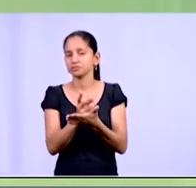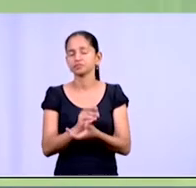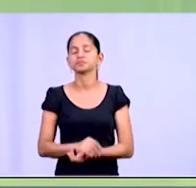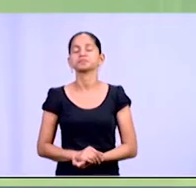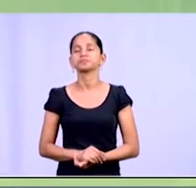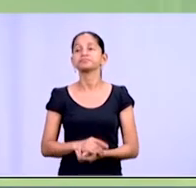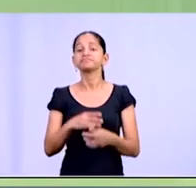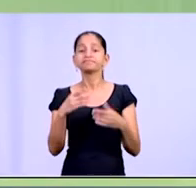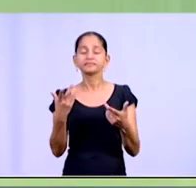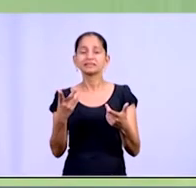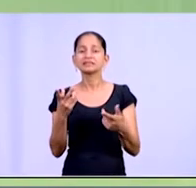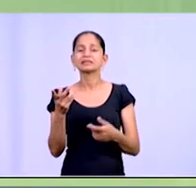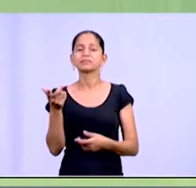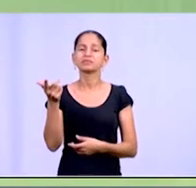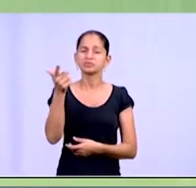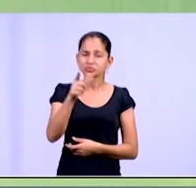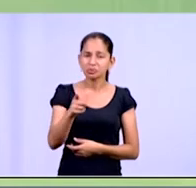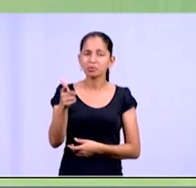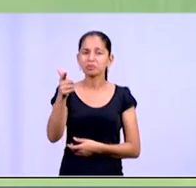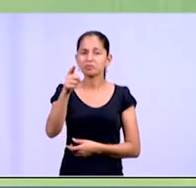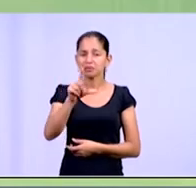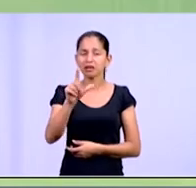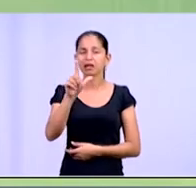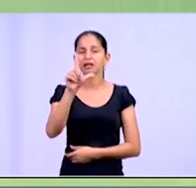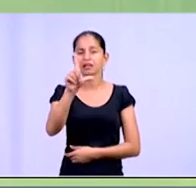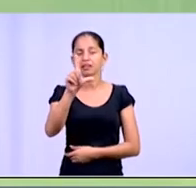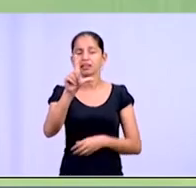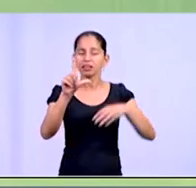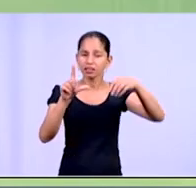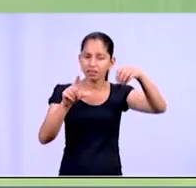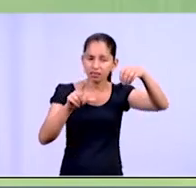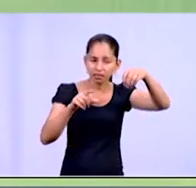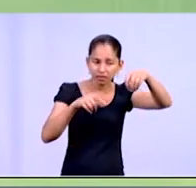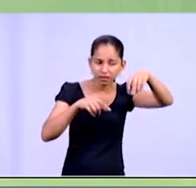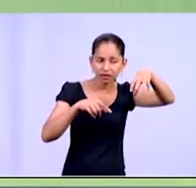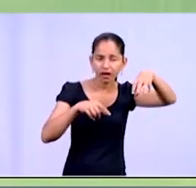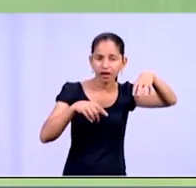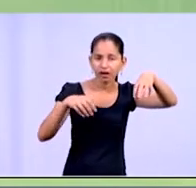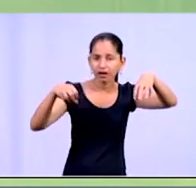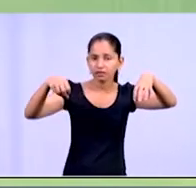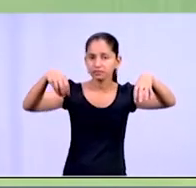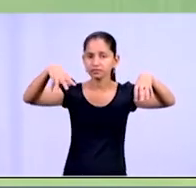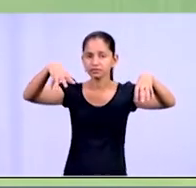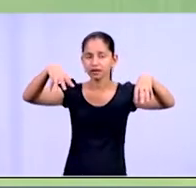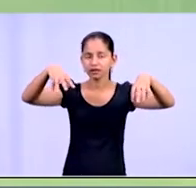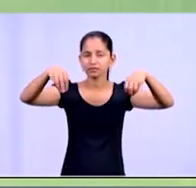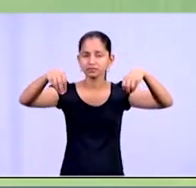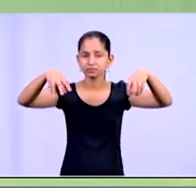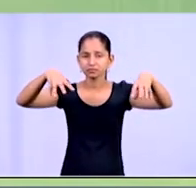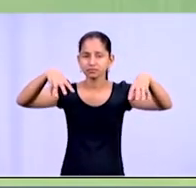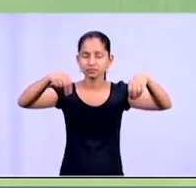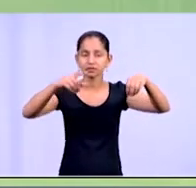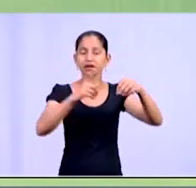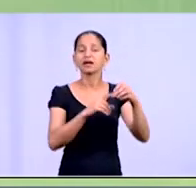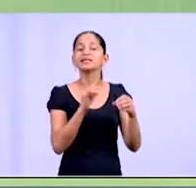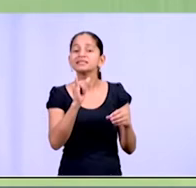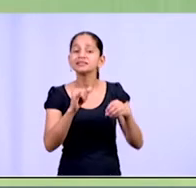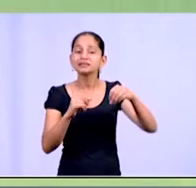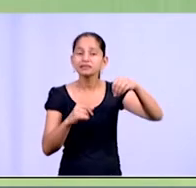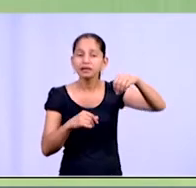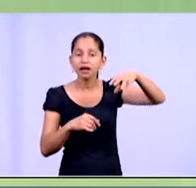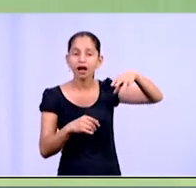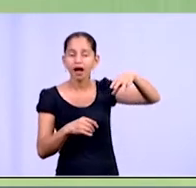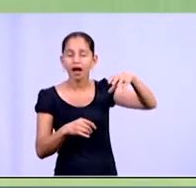Só que para a gente não ficar falando entre ligado e desligado, vamos fazer uma representação de 0 e 1,